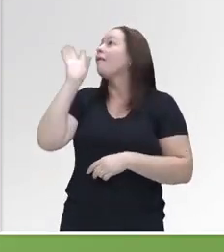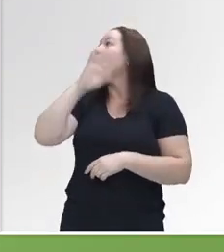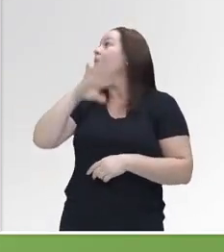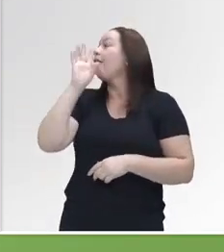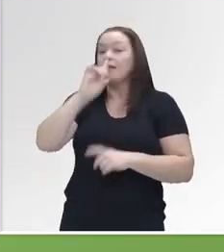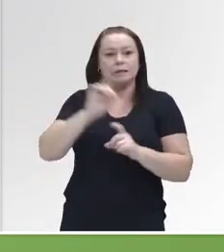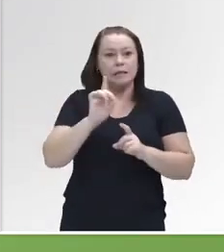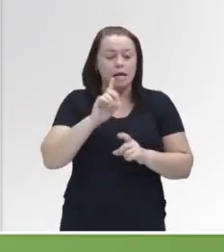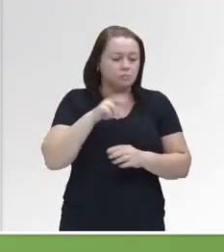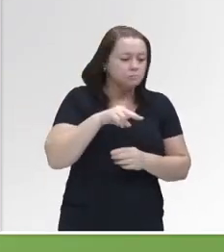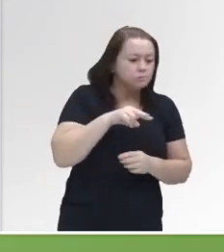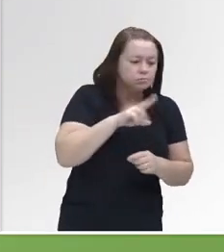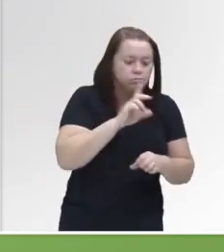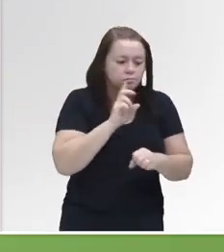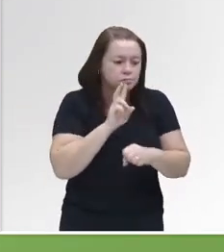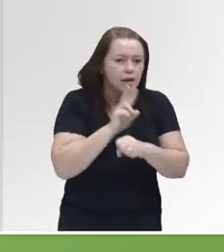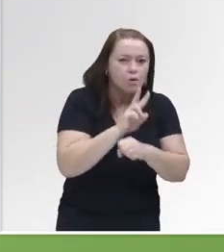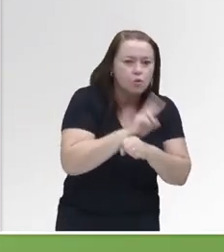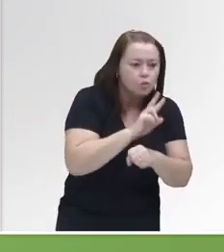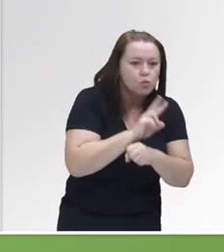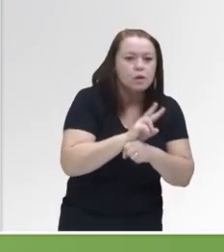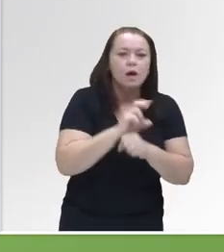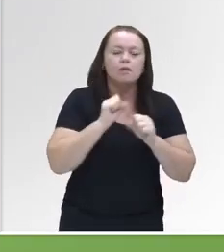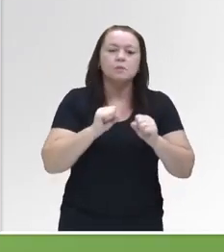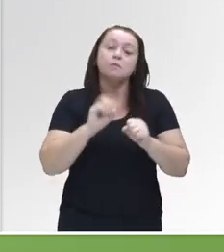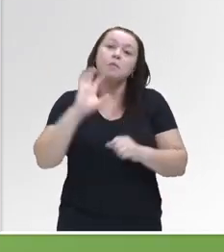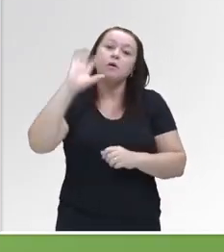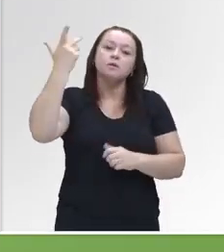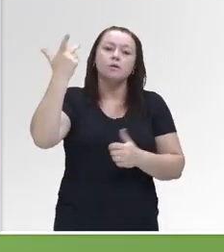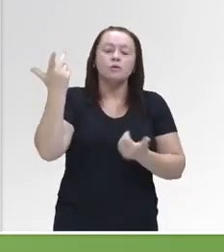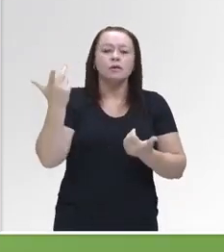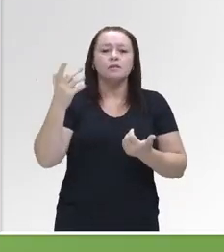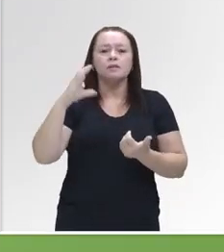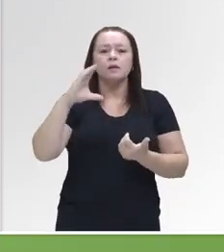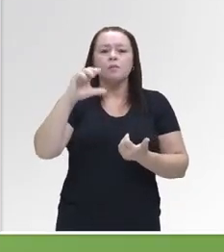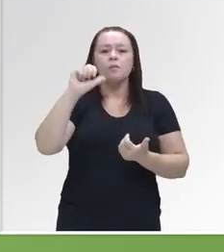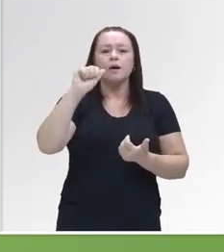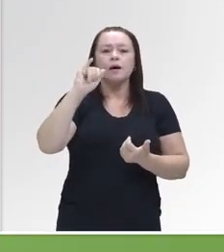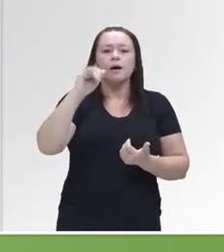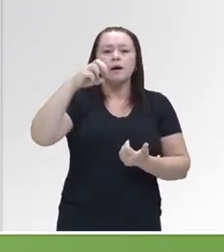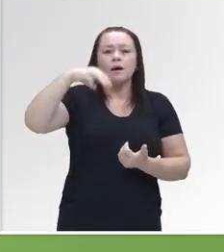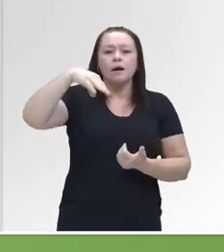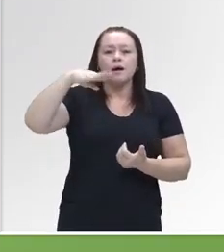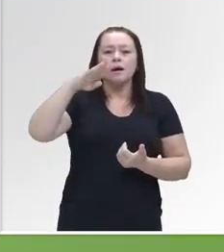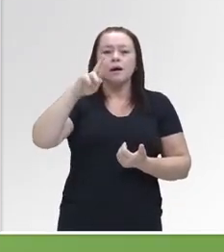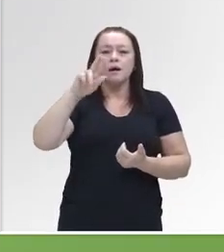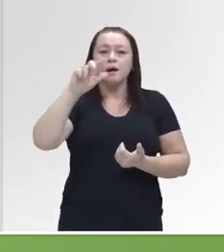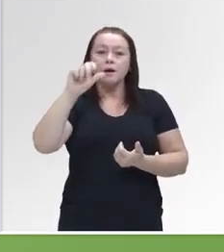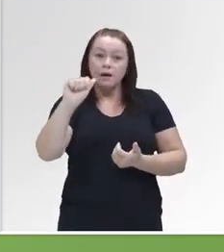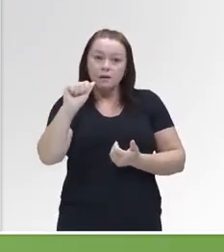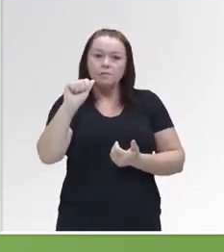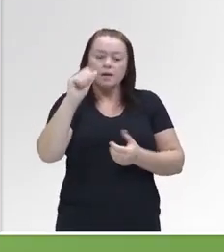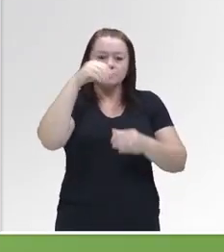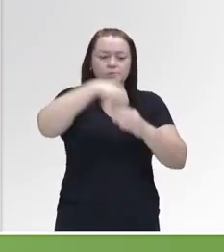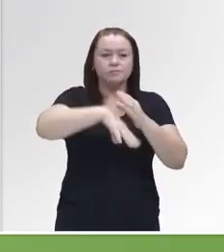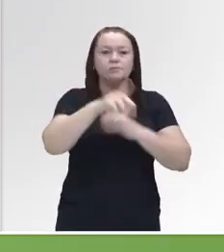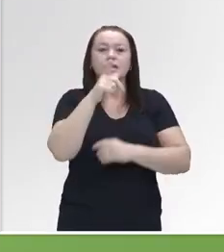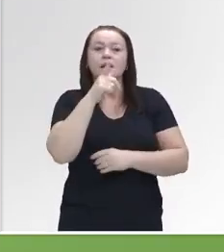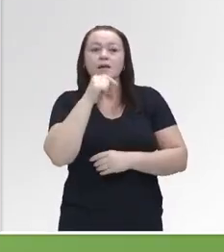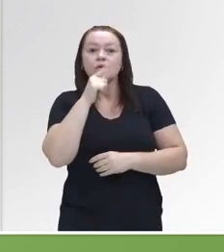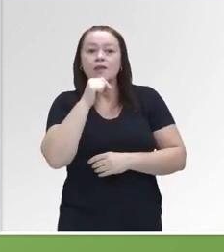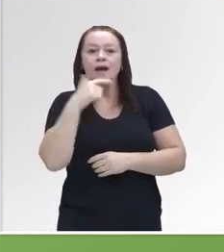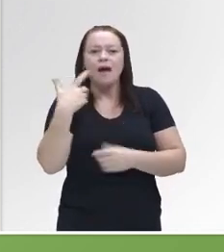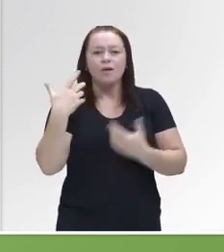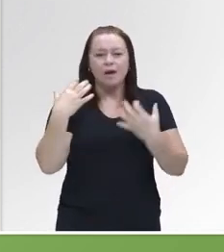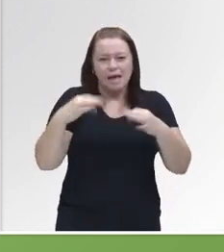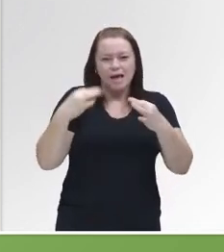bem, pois podem ter uma cãibra e há a possibilidade de ocorrerem